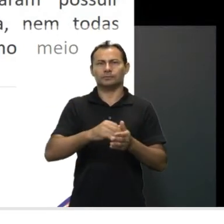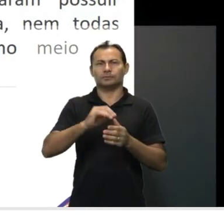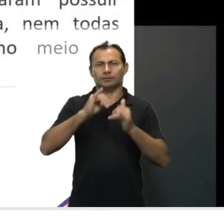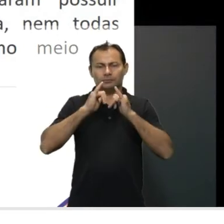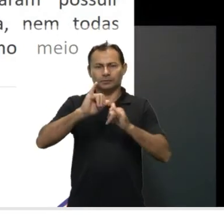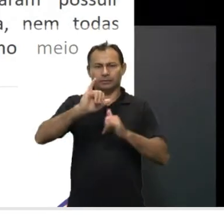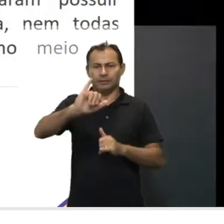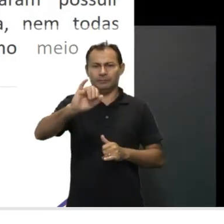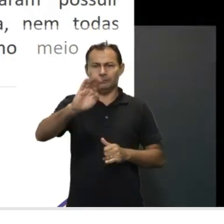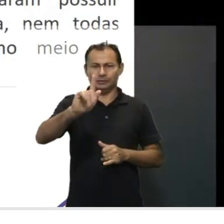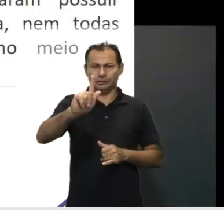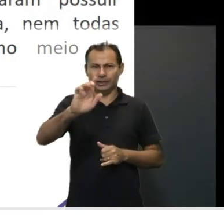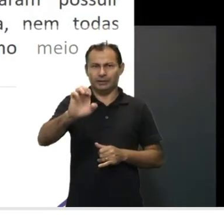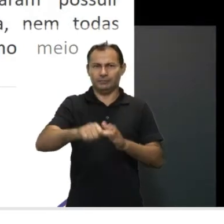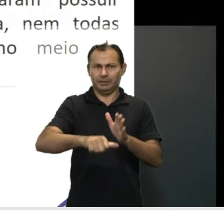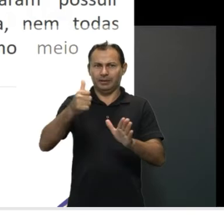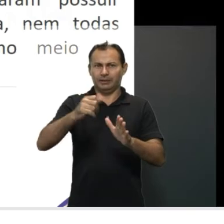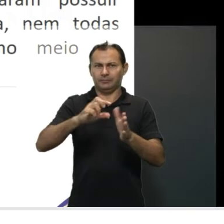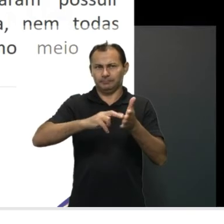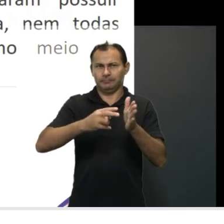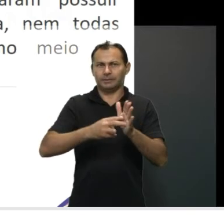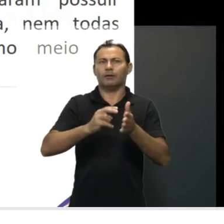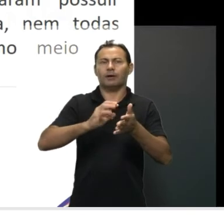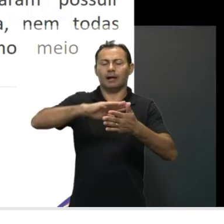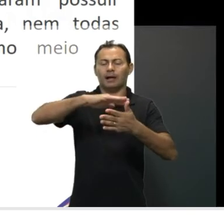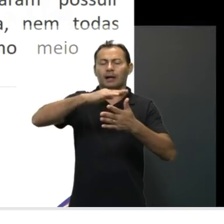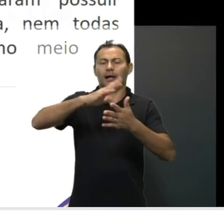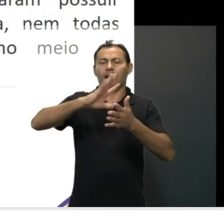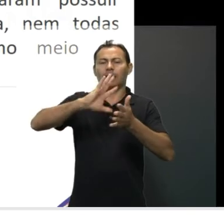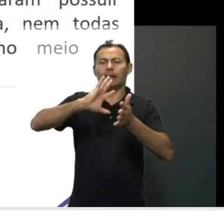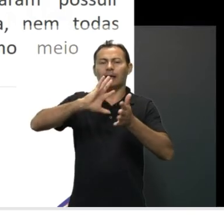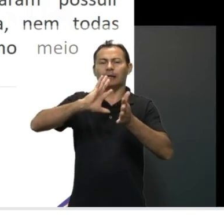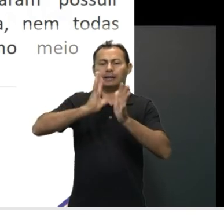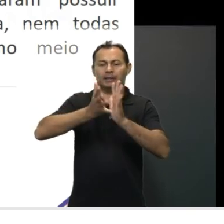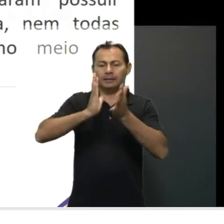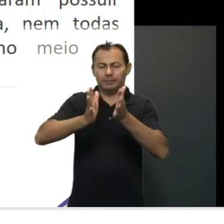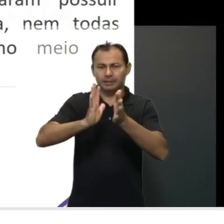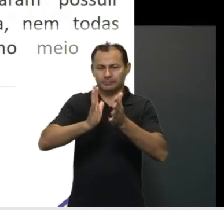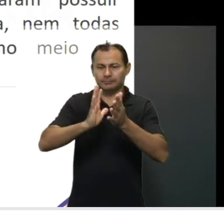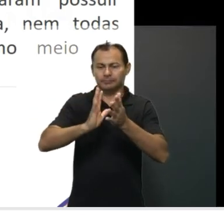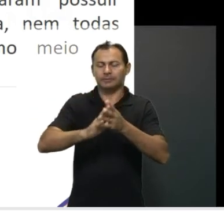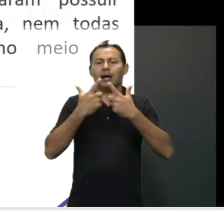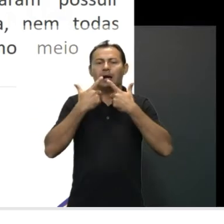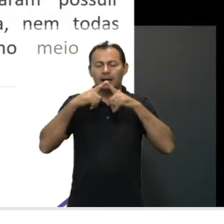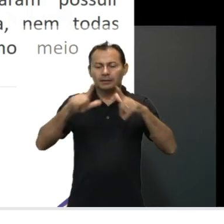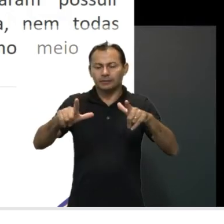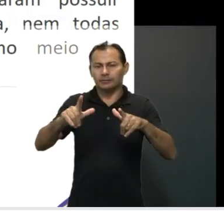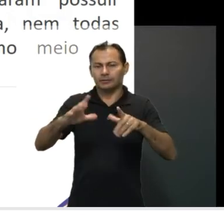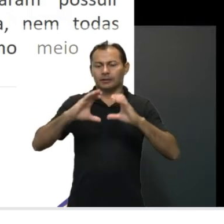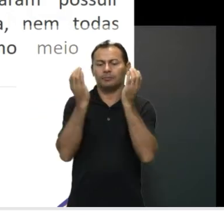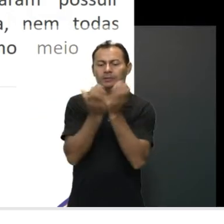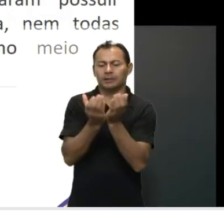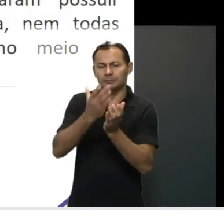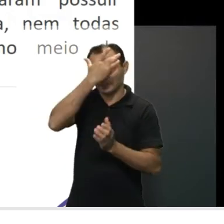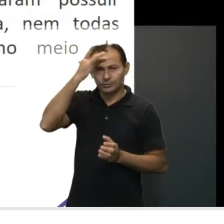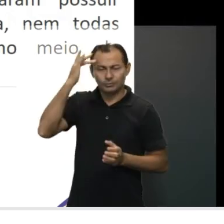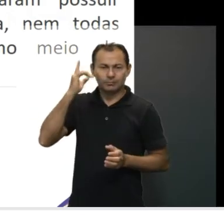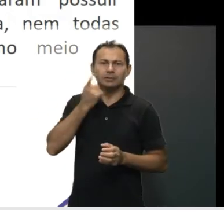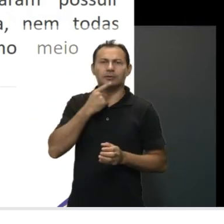IBGE, tá? Primeiro, uma definição que a Libras é oficialmente a língua da comunidade de pessoas surdas do